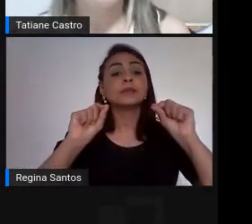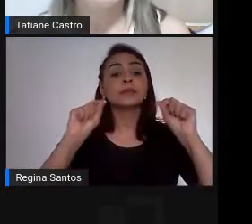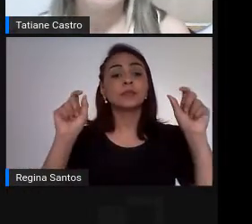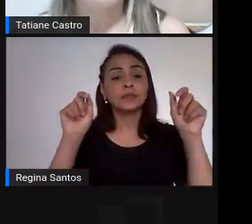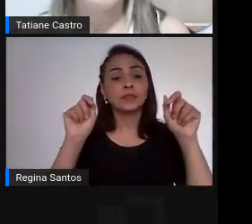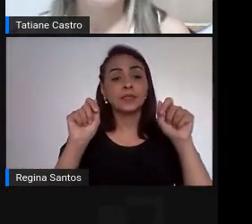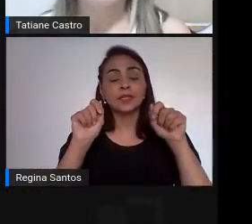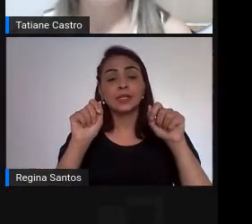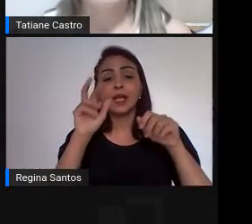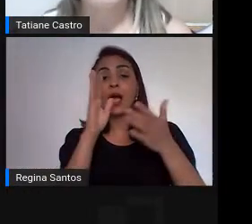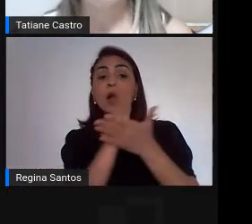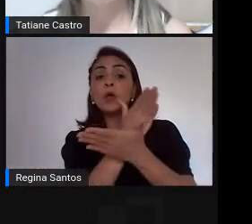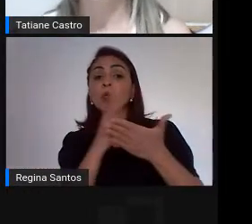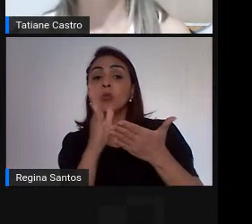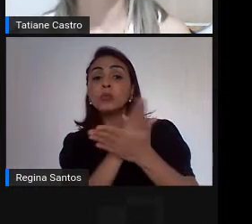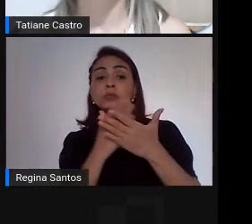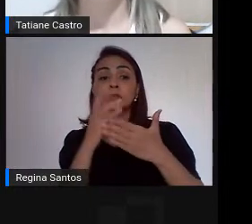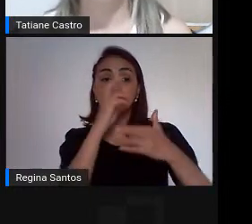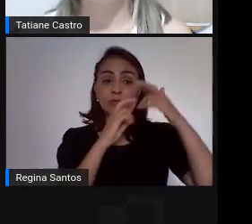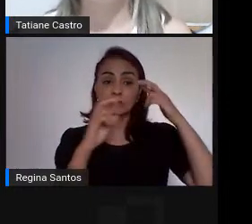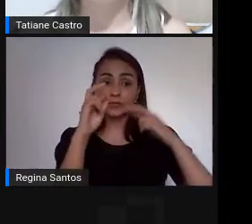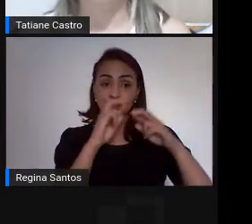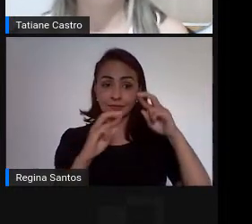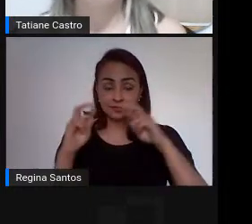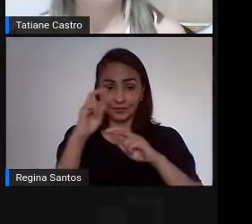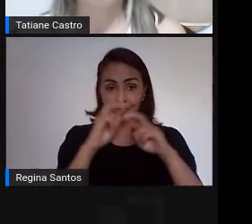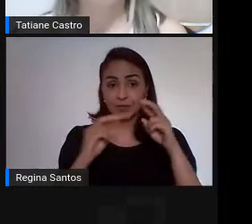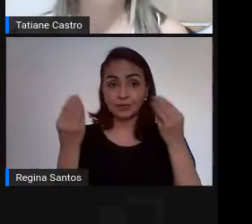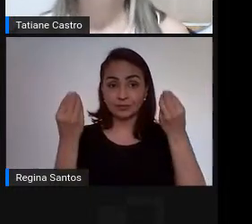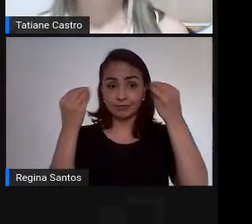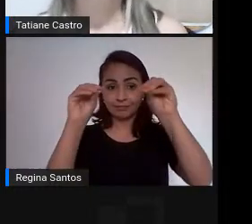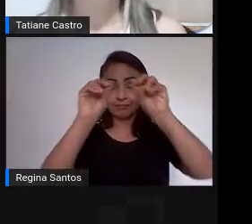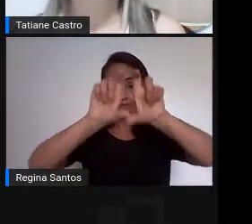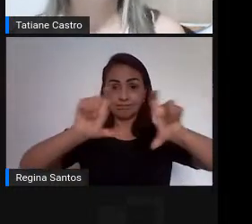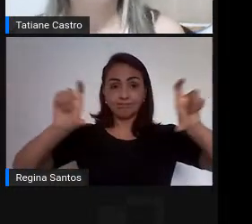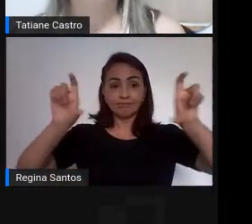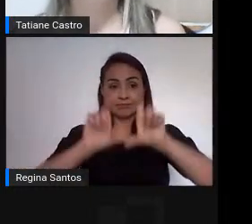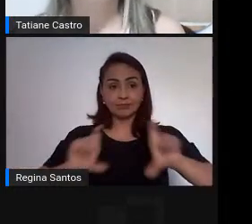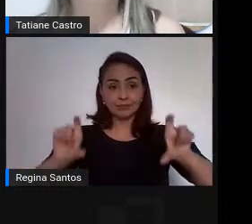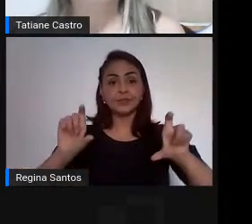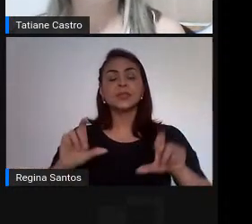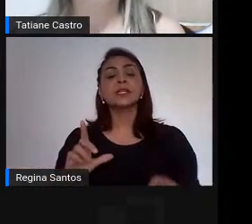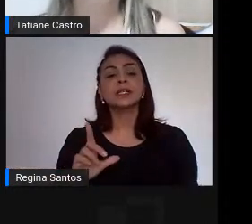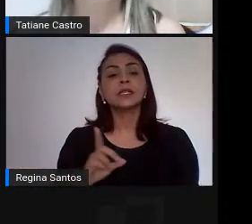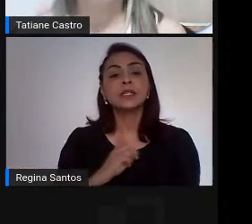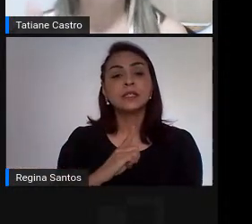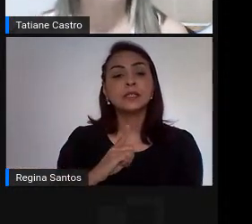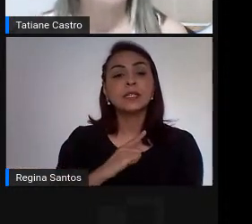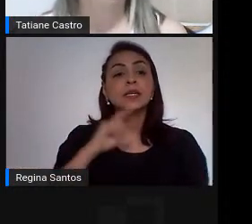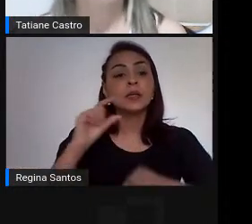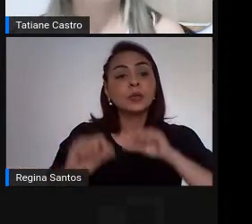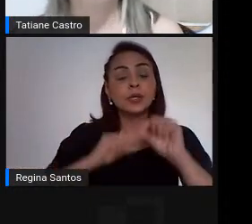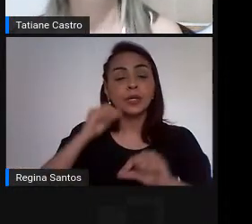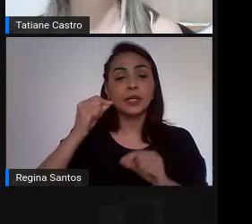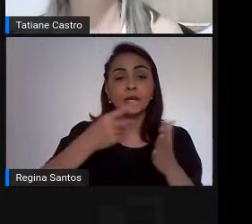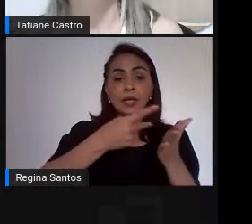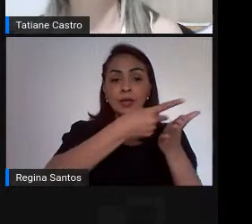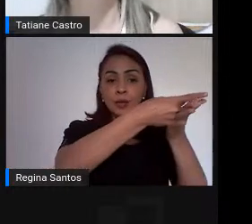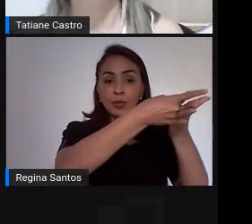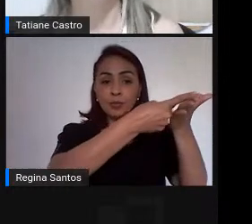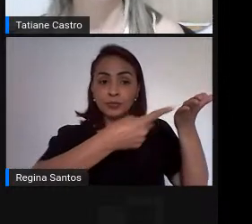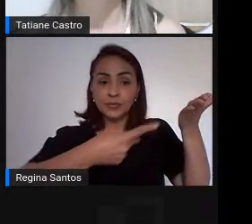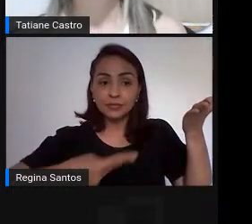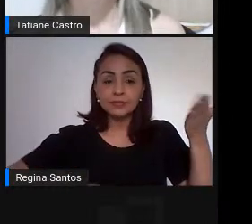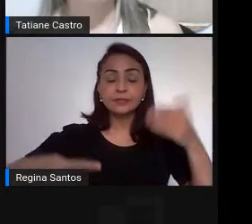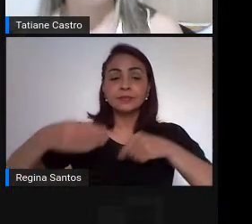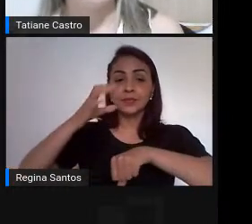interessante trazer que nesse parecer de 75, nós tínhamos aí os professores do curso, listados alguns professores